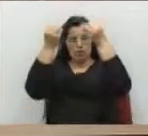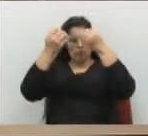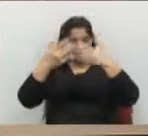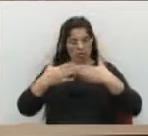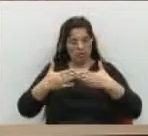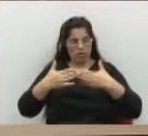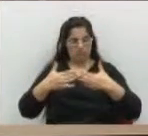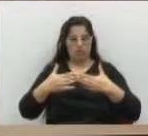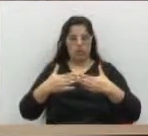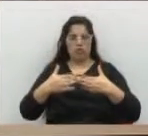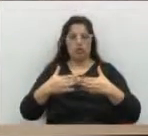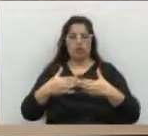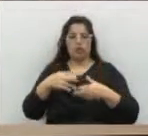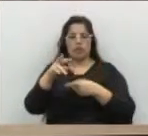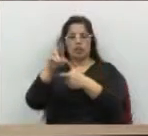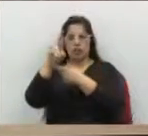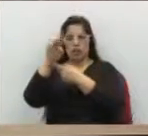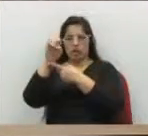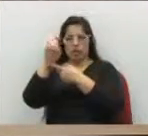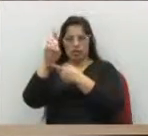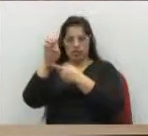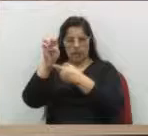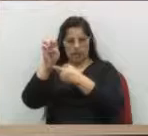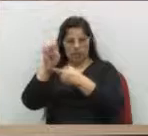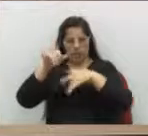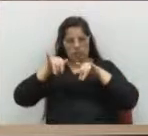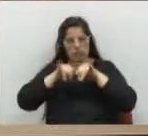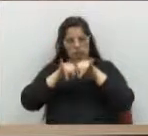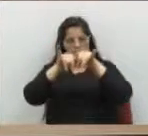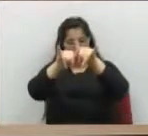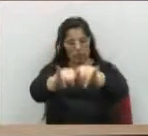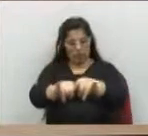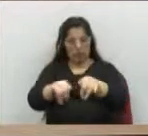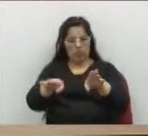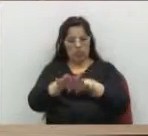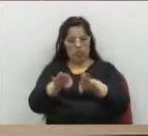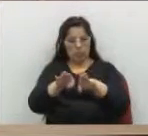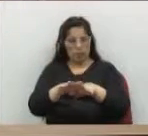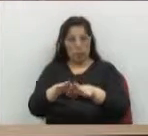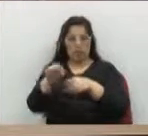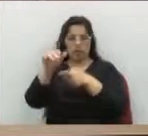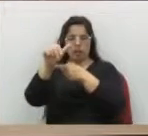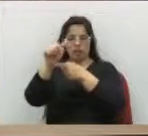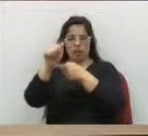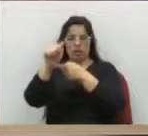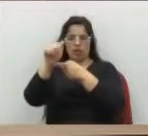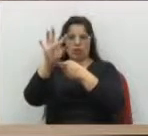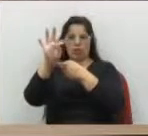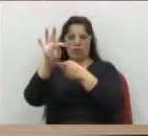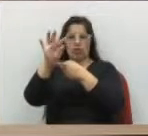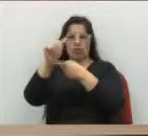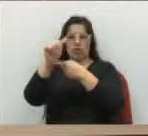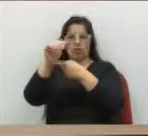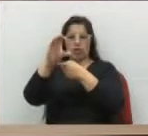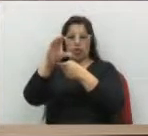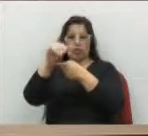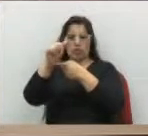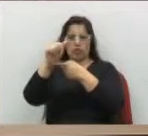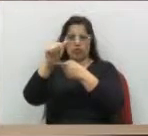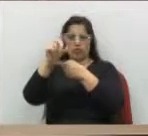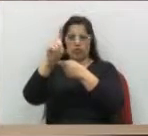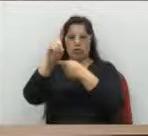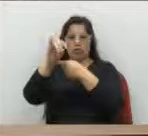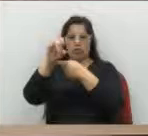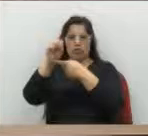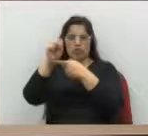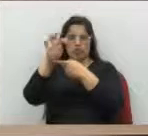atacadistas e varejistas retenham os consumidores na saída do estabelecimento com a